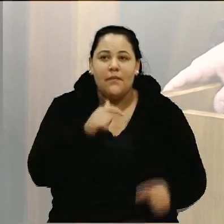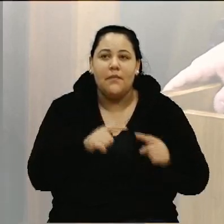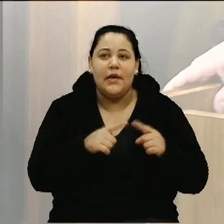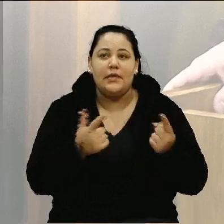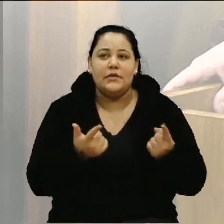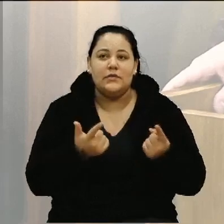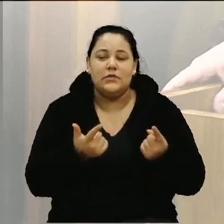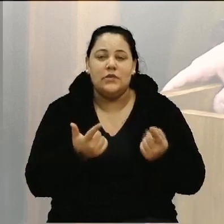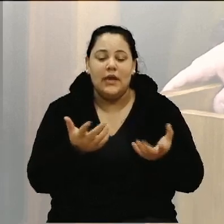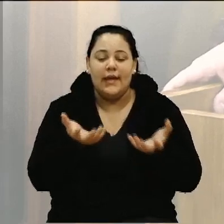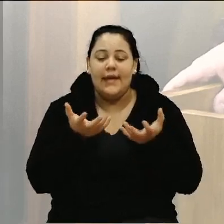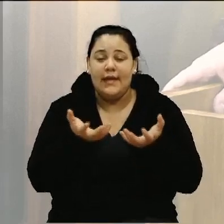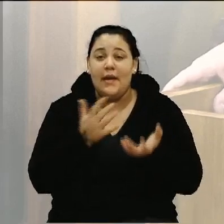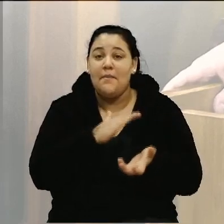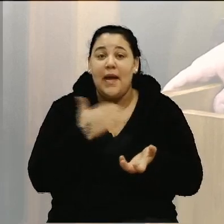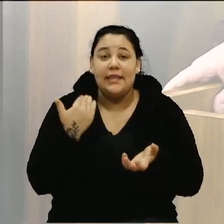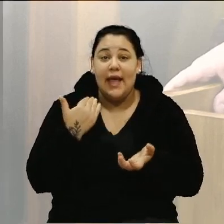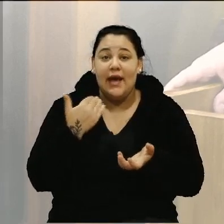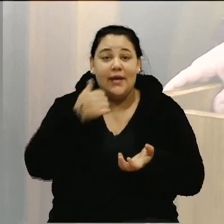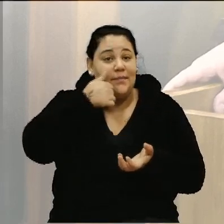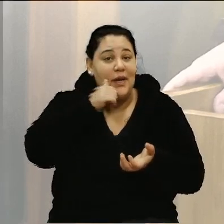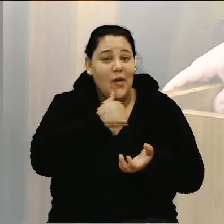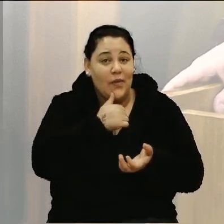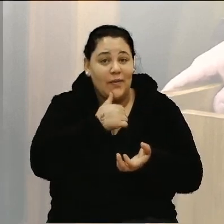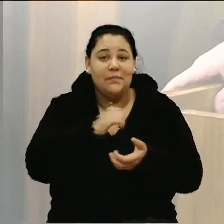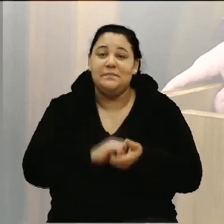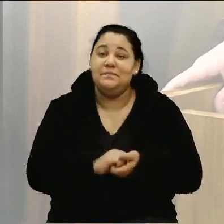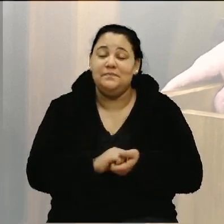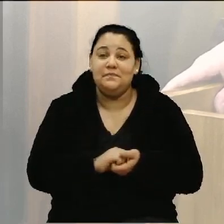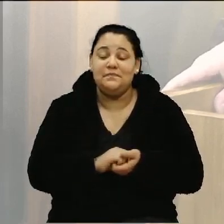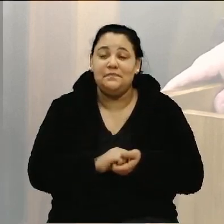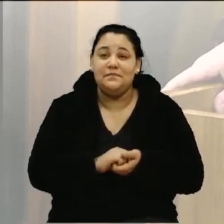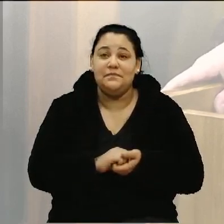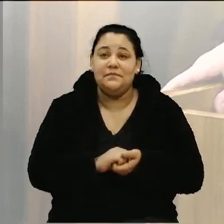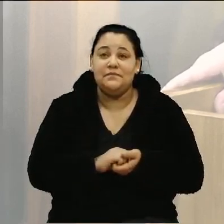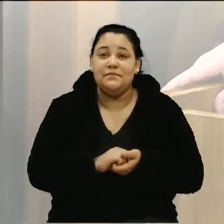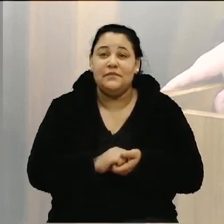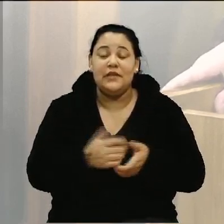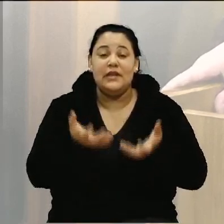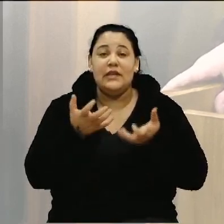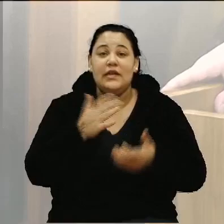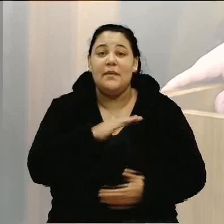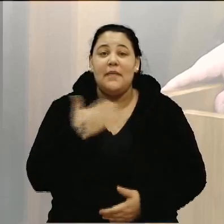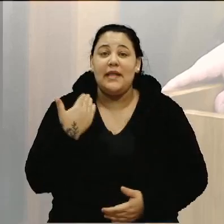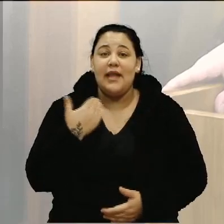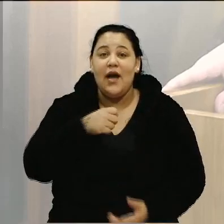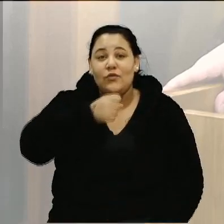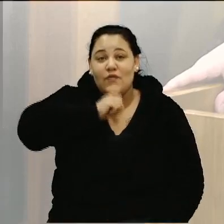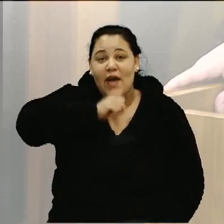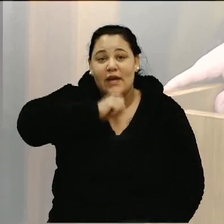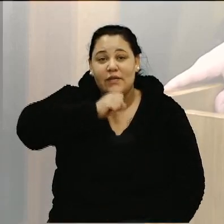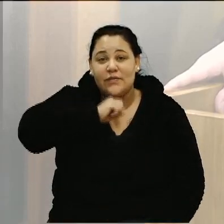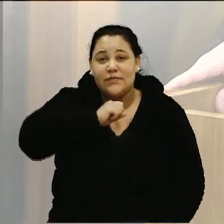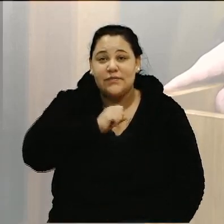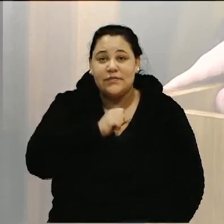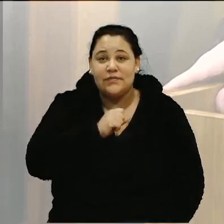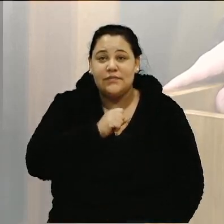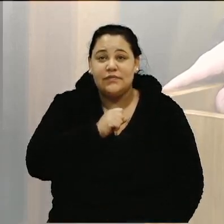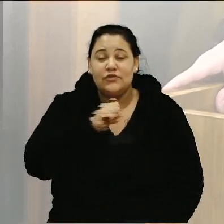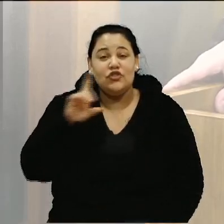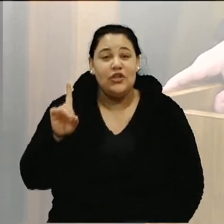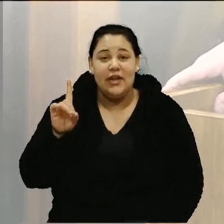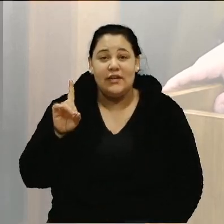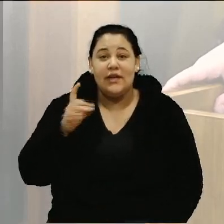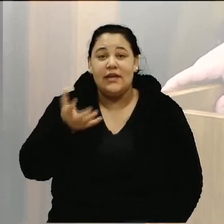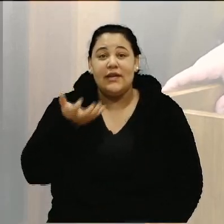que queria empalar a vice-prefeita, que queria matar os idosos de direita, que queria matar